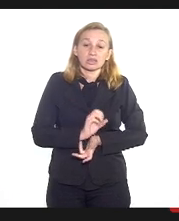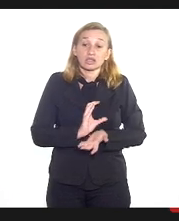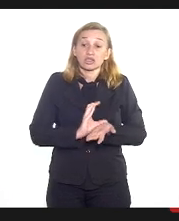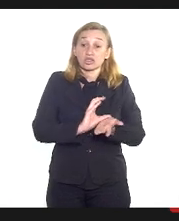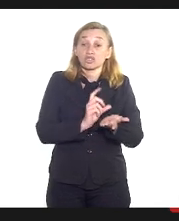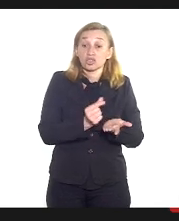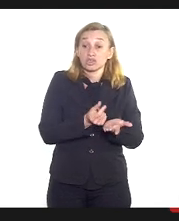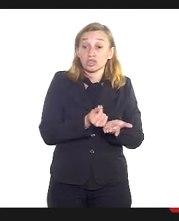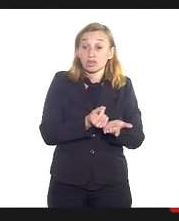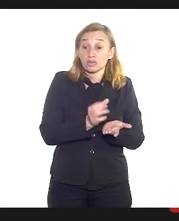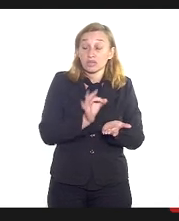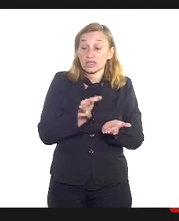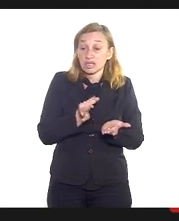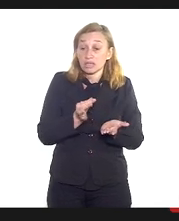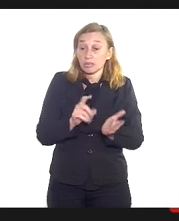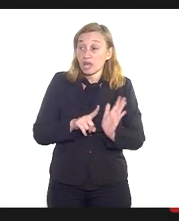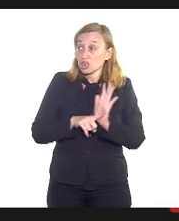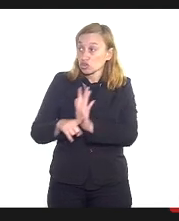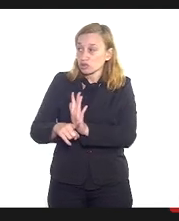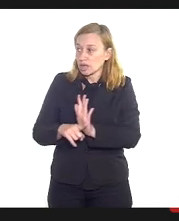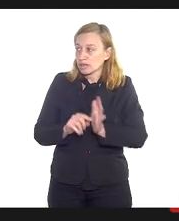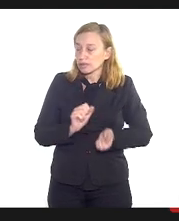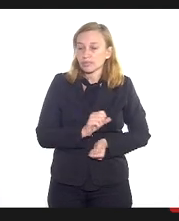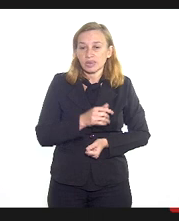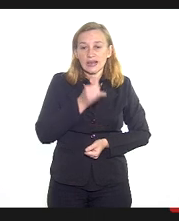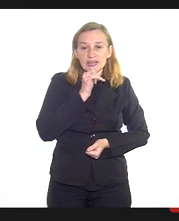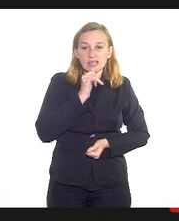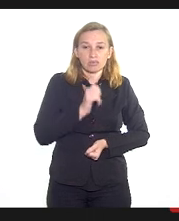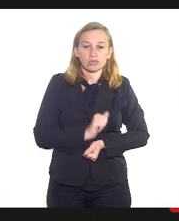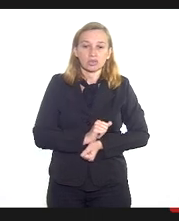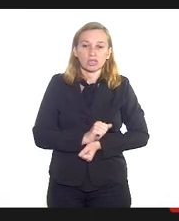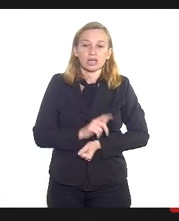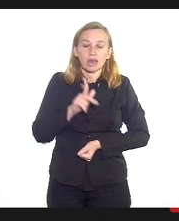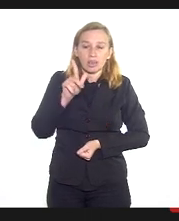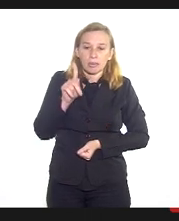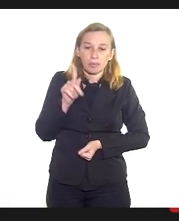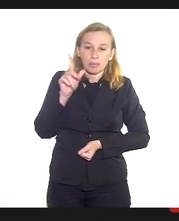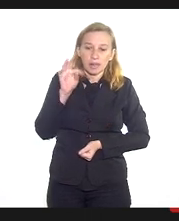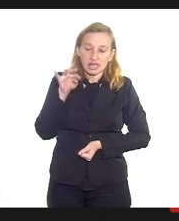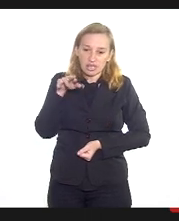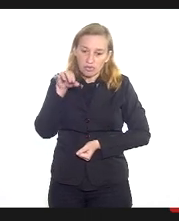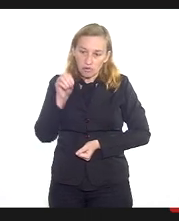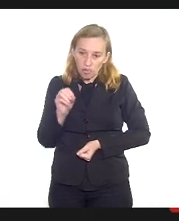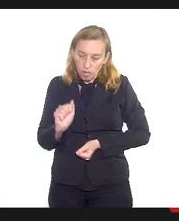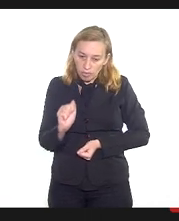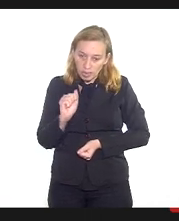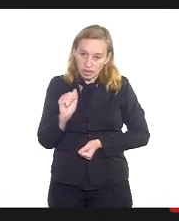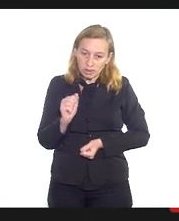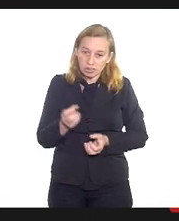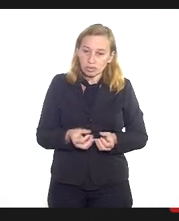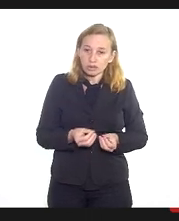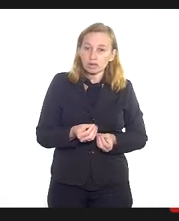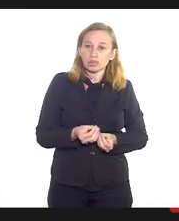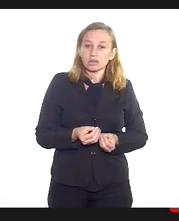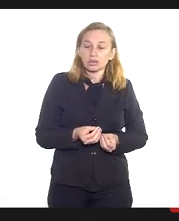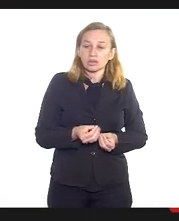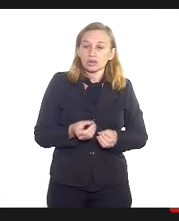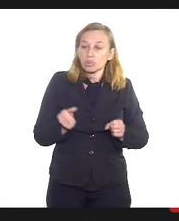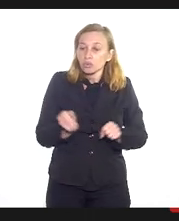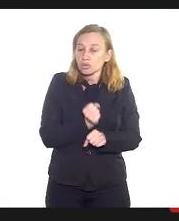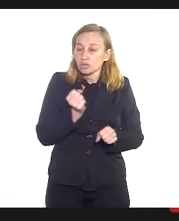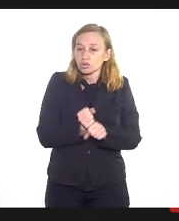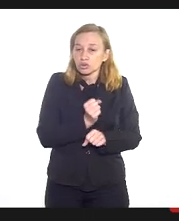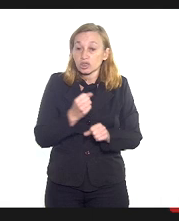para dar um parecer definitivo. Então, vou dar aqui um exemplo. Existem plataformas, por exemplo, que são afretadas e são construídas